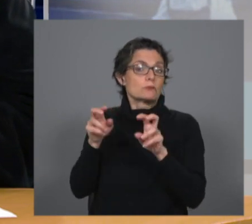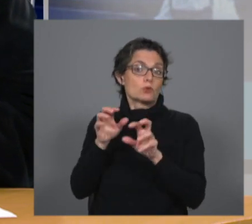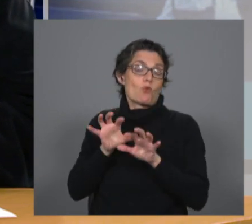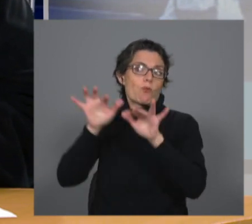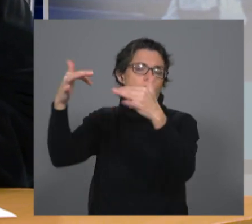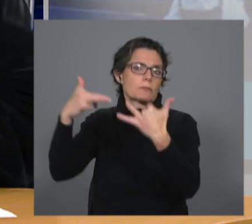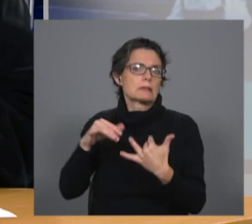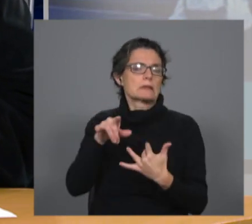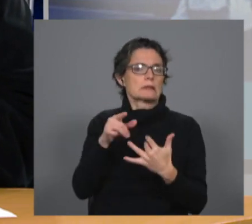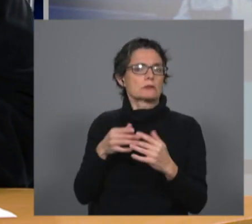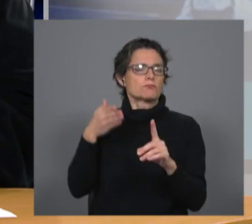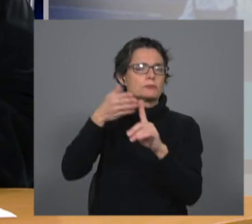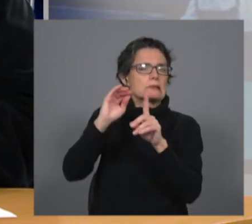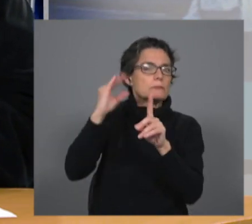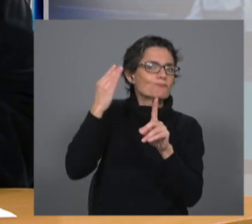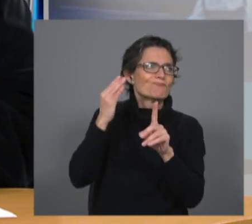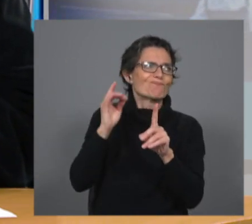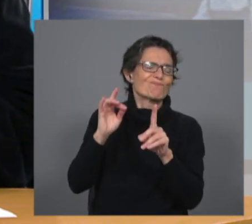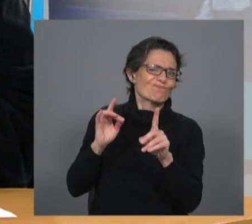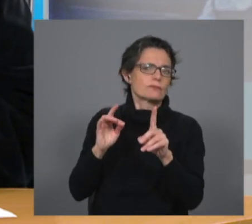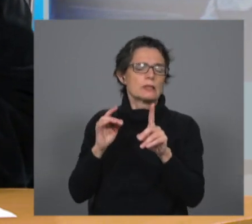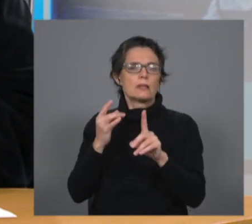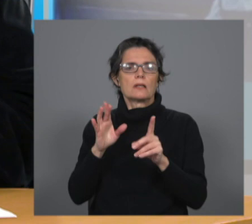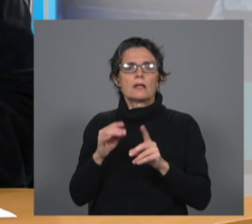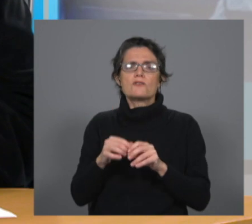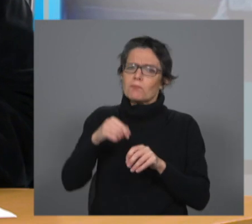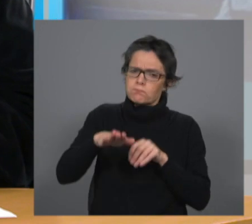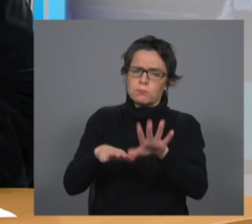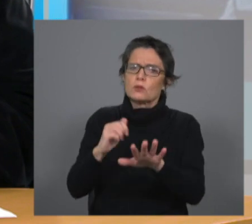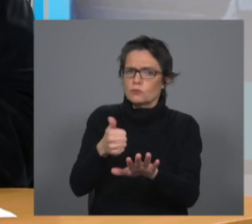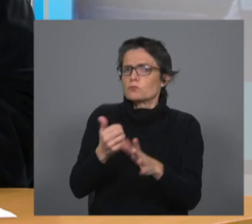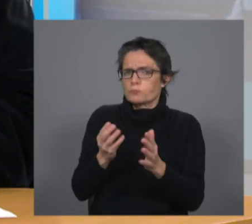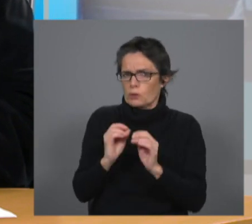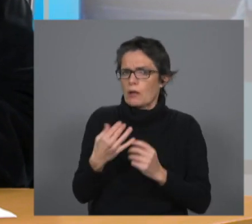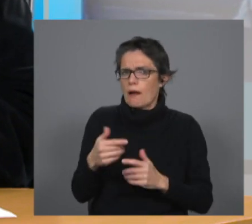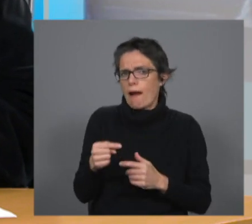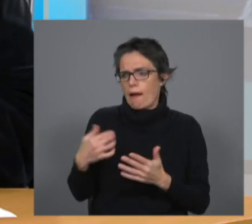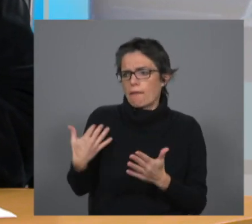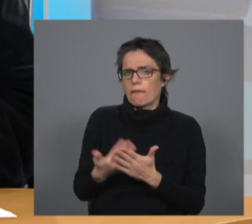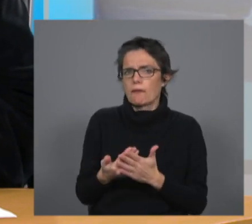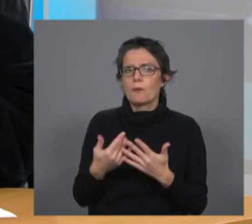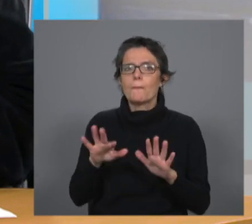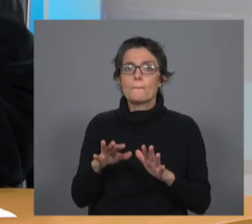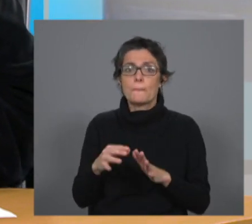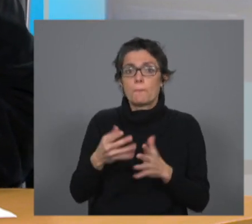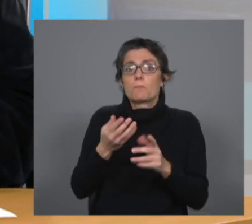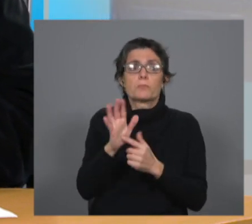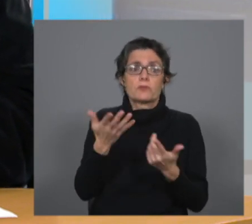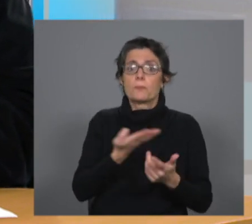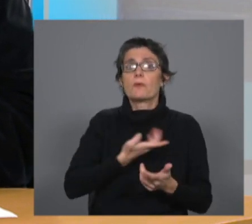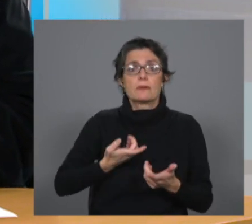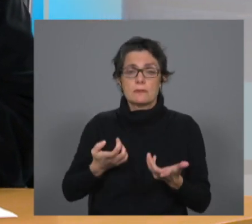o Pacto das Migrações e Asilo. Ainda recentemente, em dezembro, as conferências episcopais europeias tomaram nota